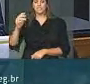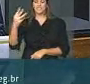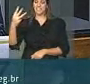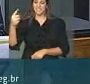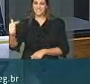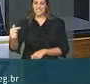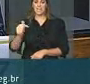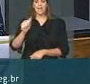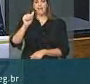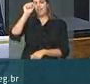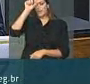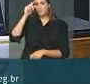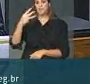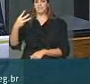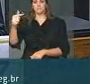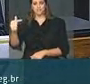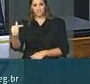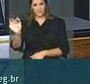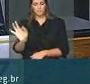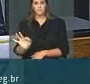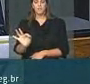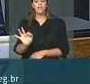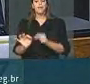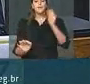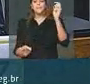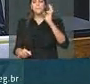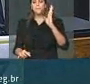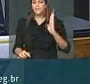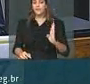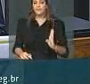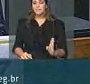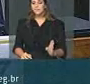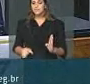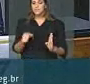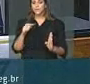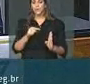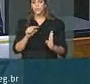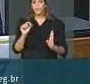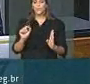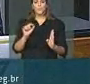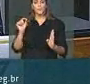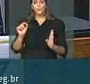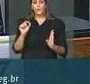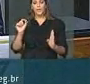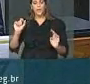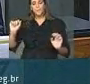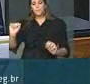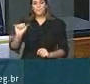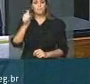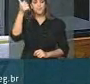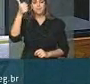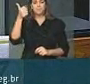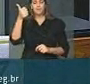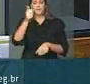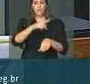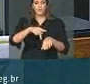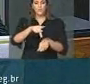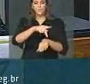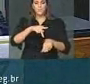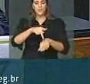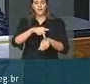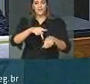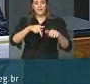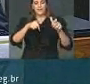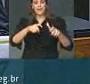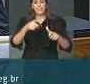Alemanha, 37%. E o Brasil vem como o primeiro emergente com 35